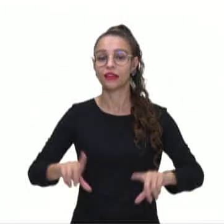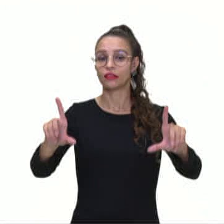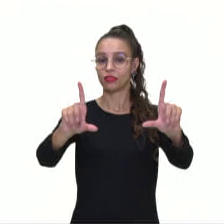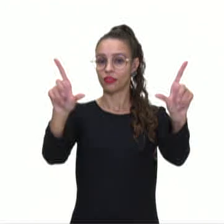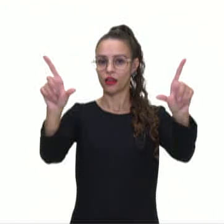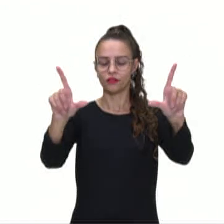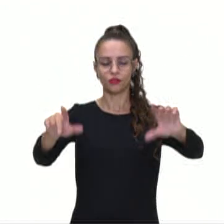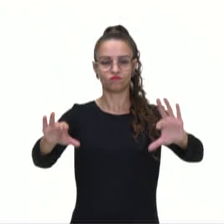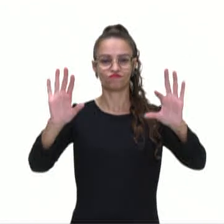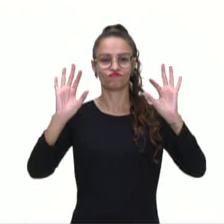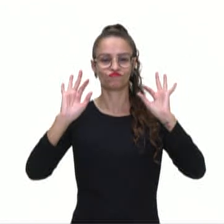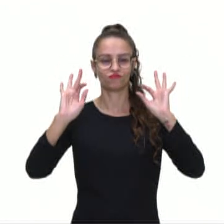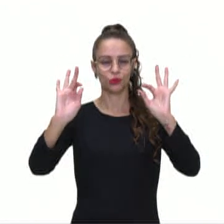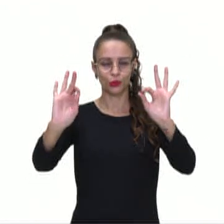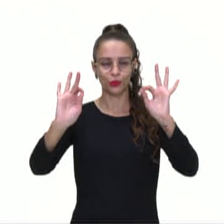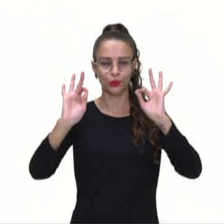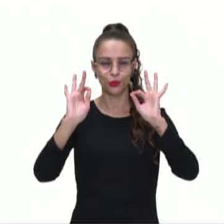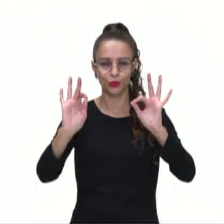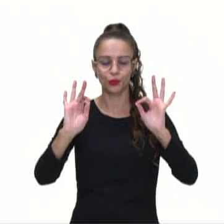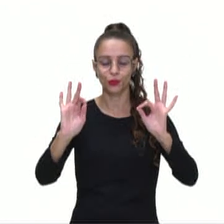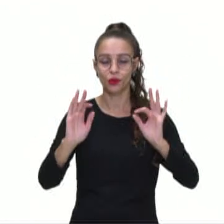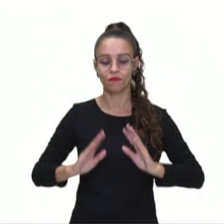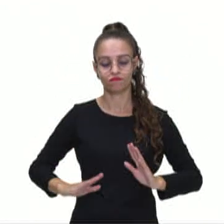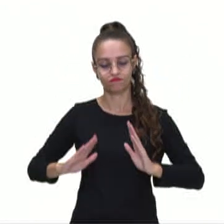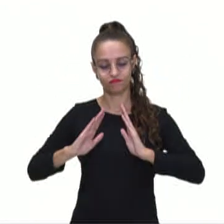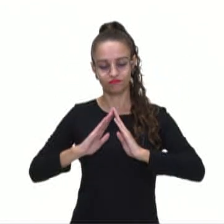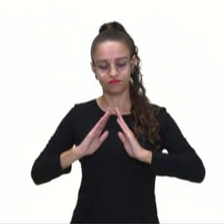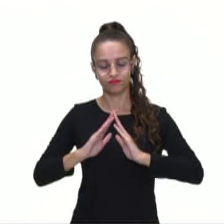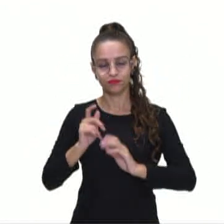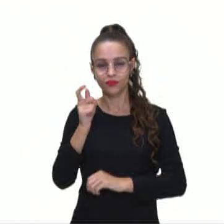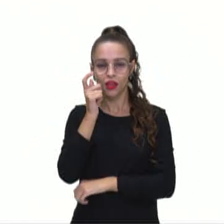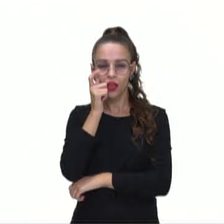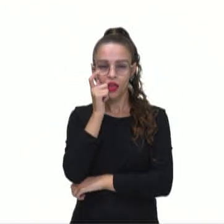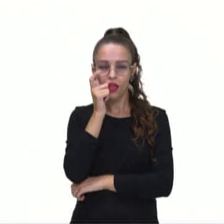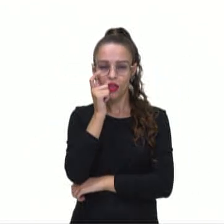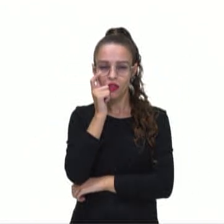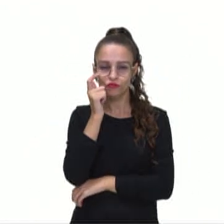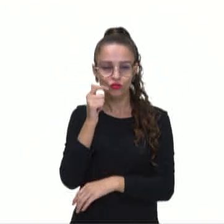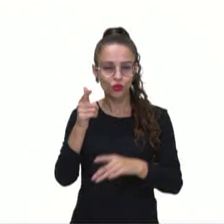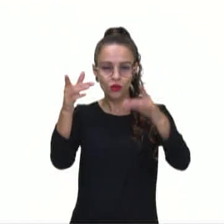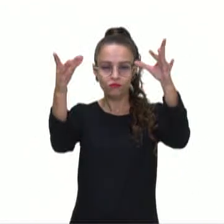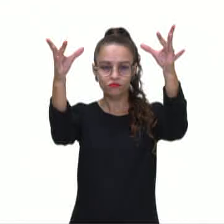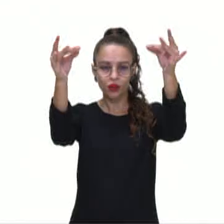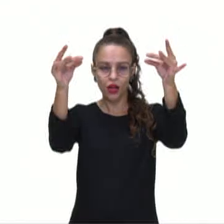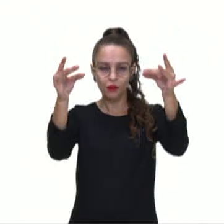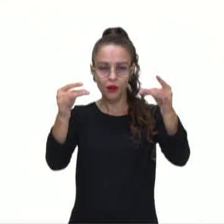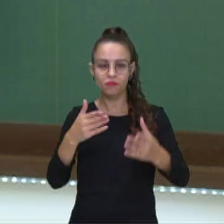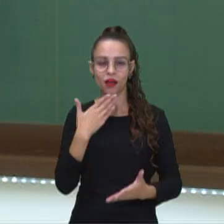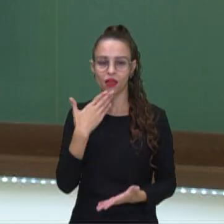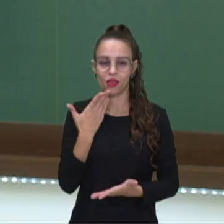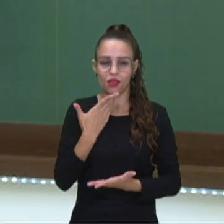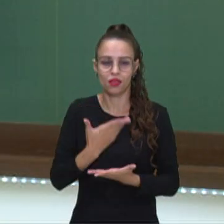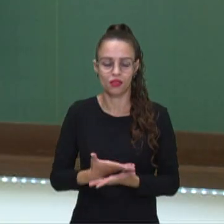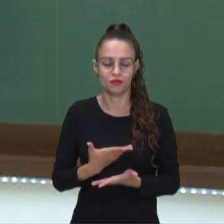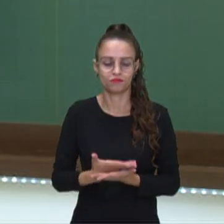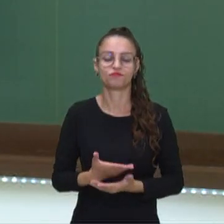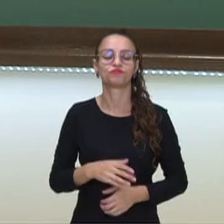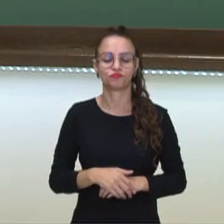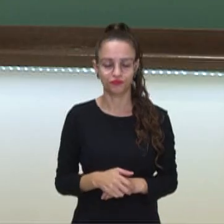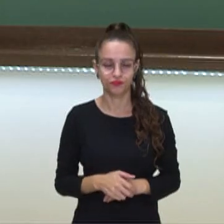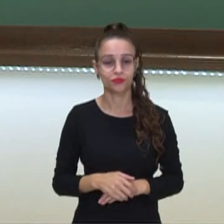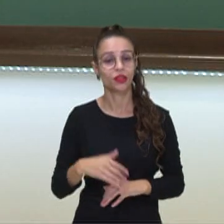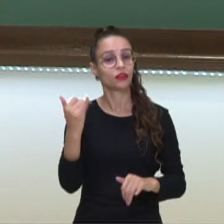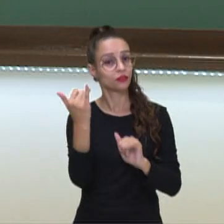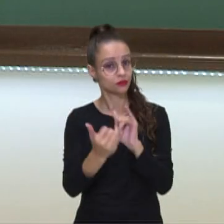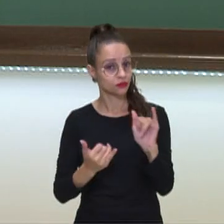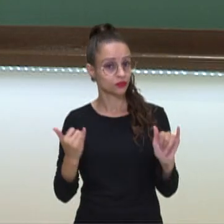alta definição trouxe os jogos para dentro de nossas casas com detalhes impressionantes, né? Então a